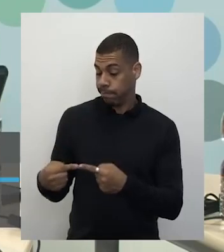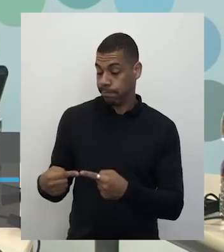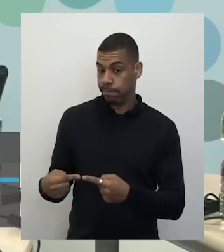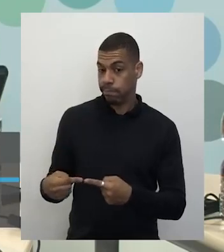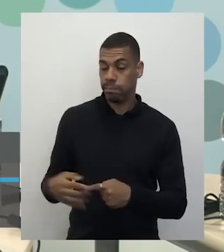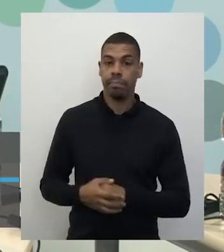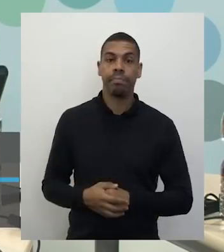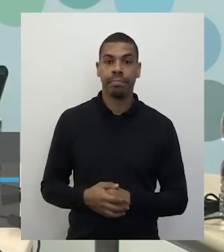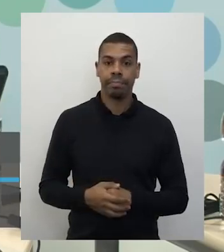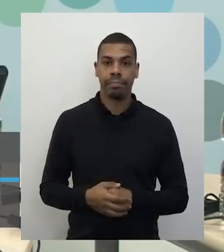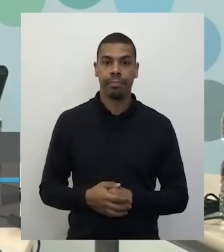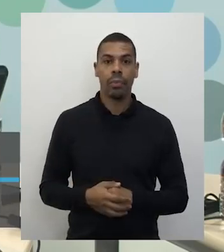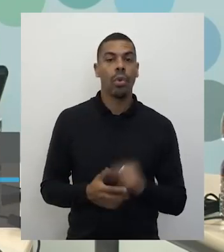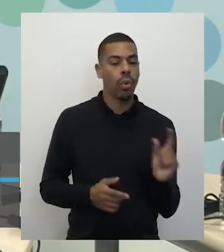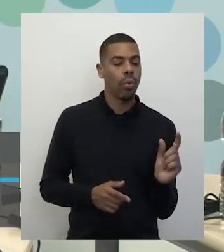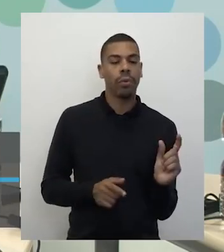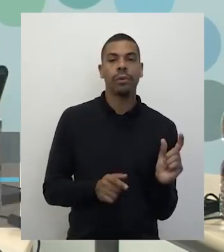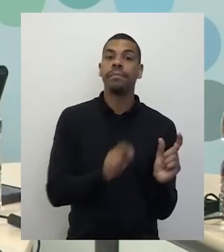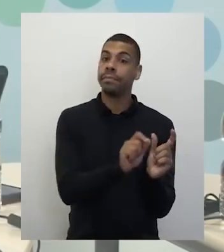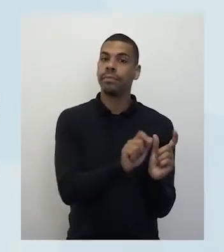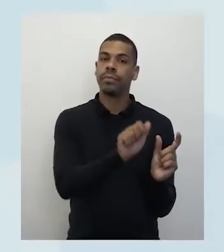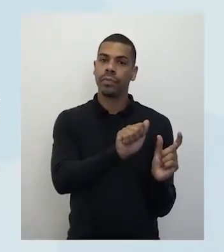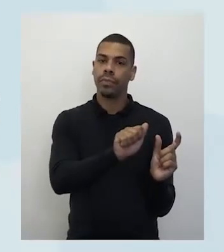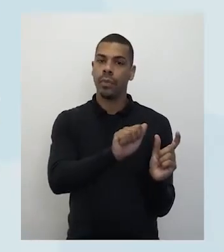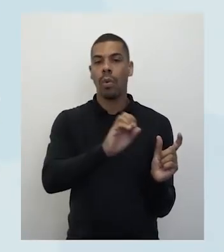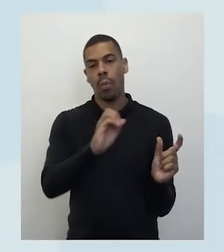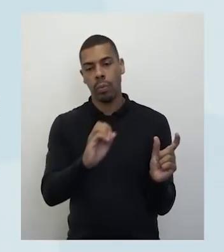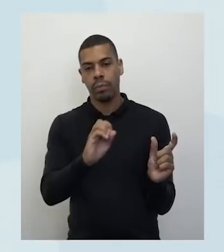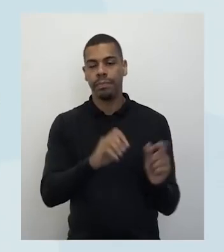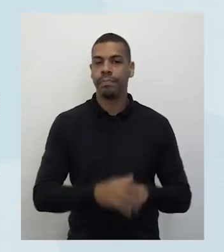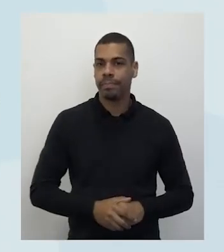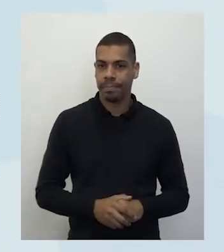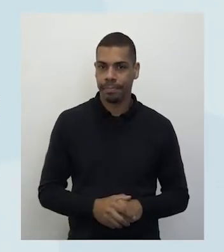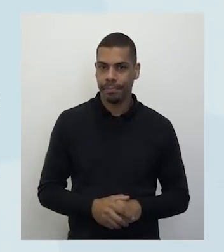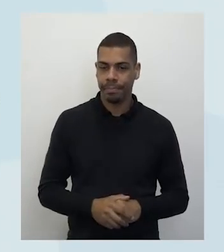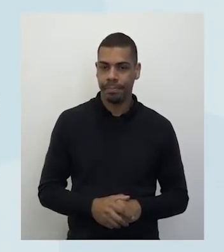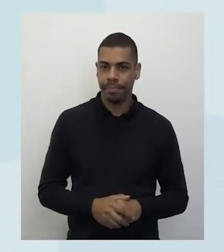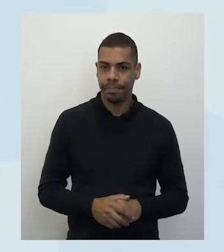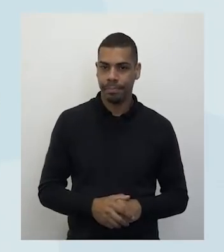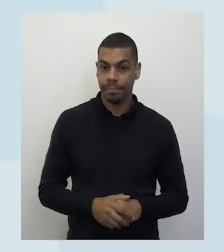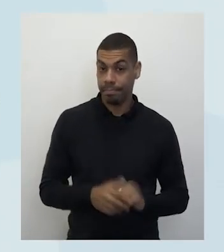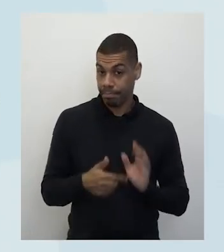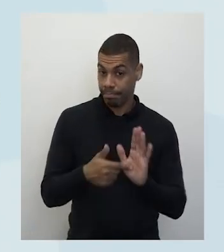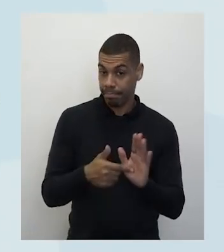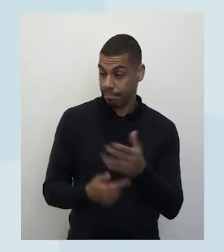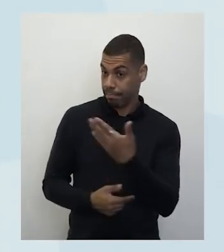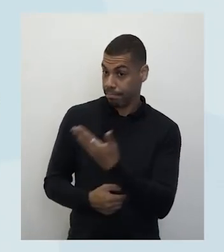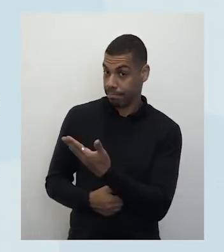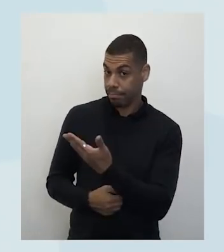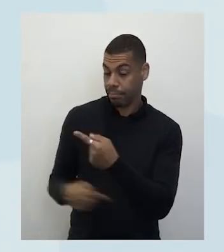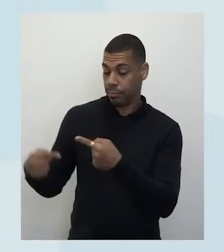adjetivo e o artigo com o número aí, que é um plural, tá? É um substantivo que eu coloquei no plural. Assim, temos um caso de